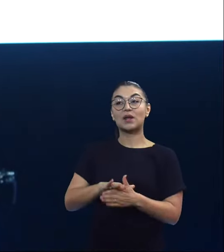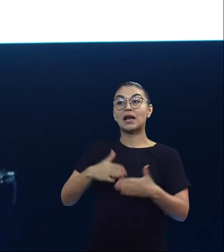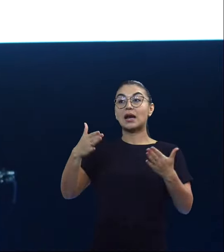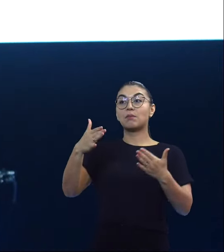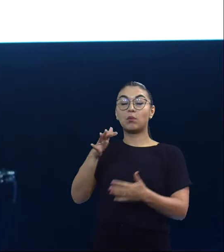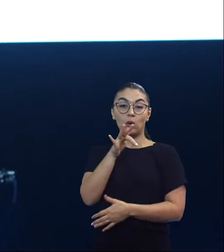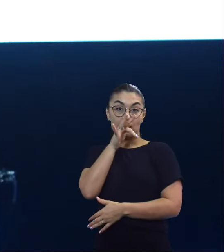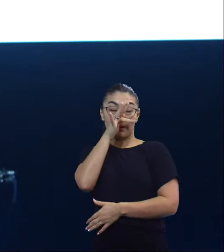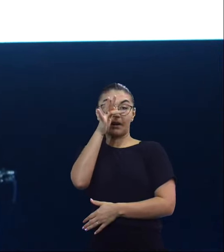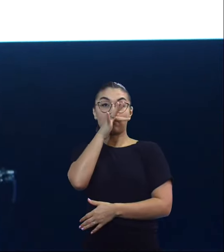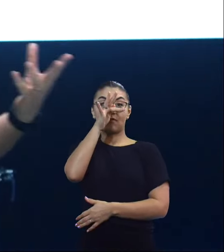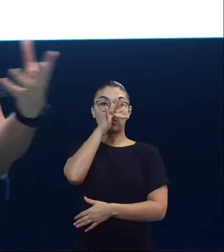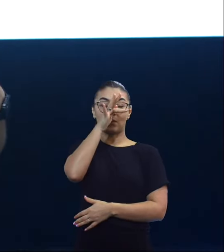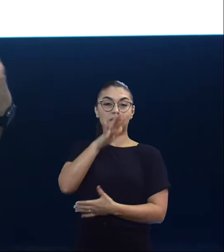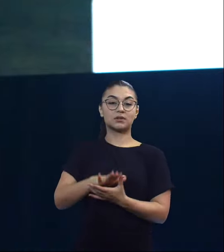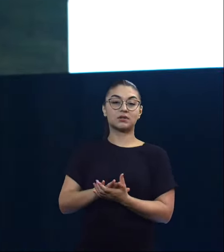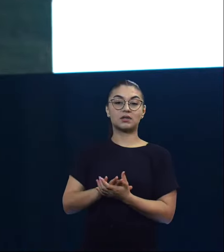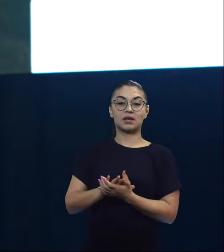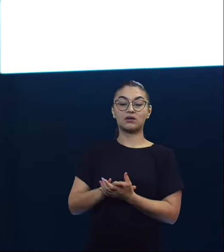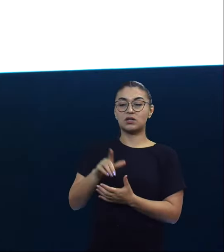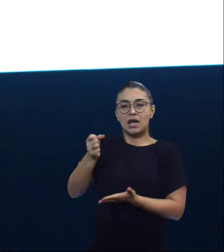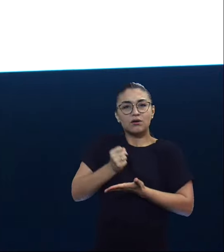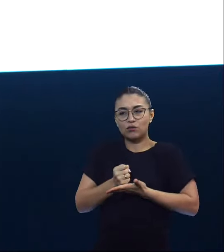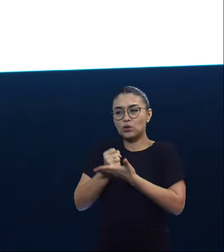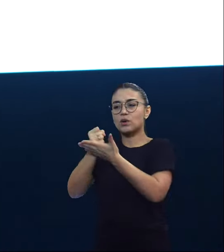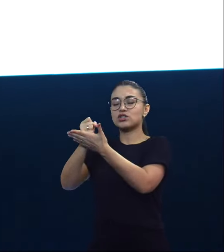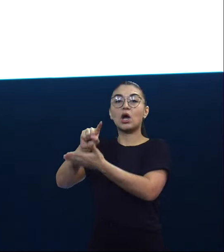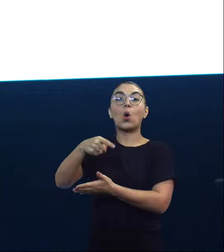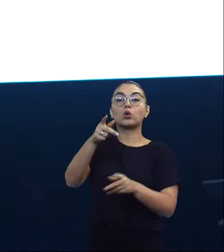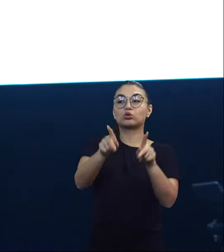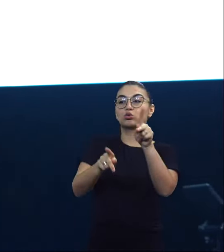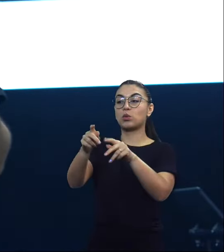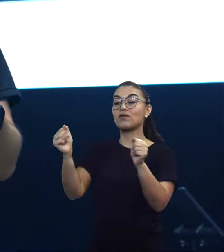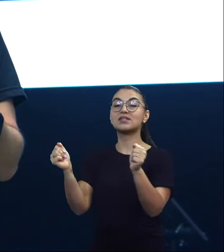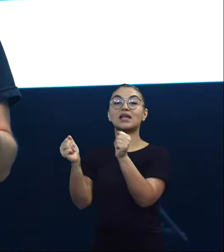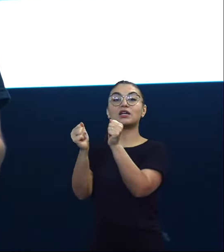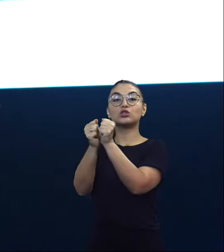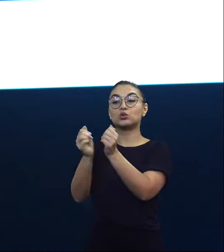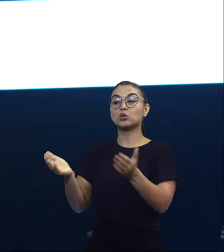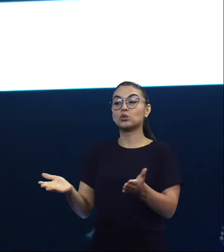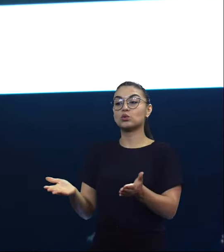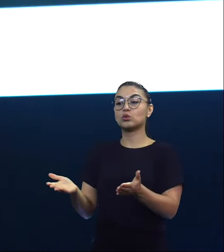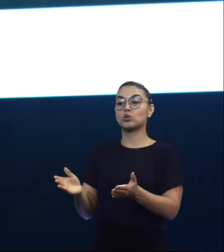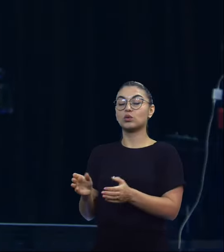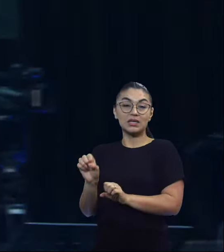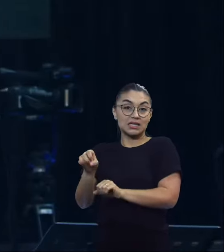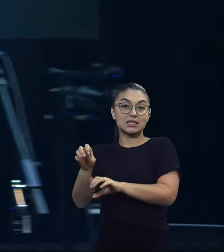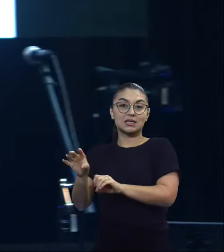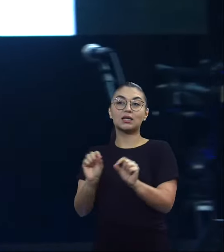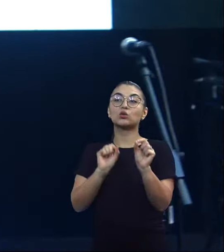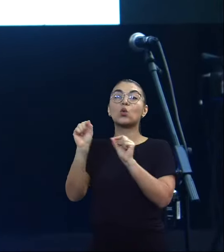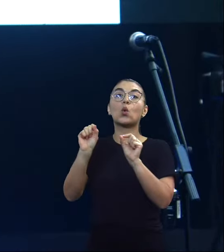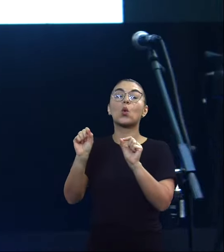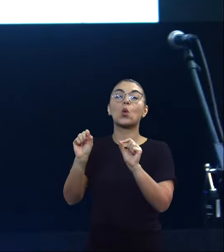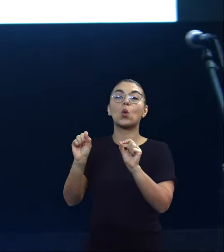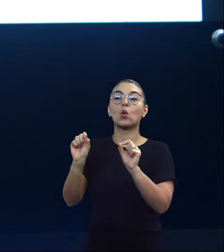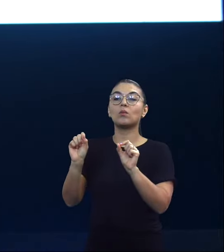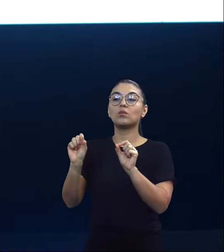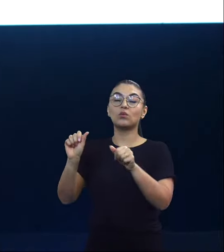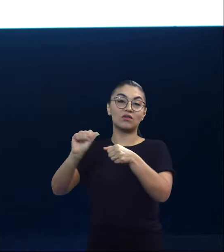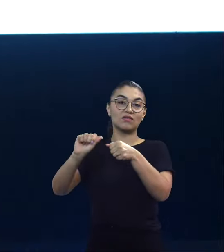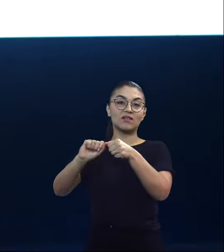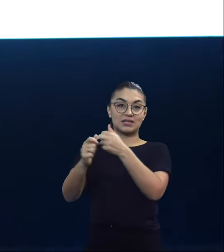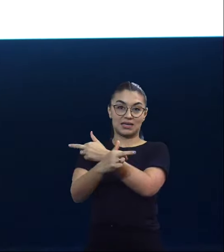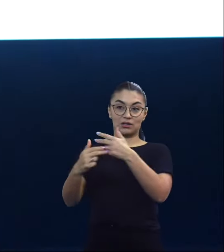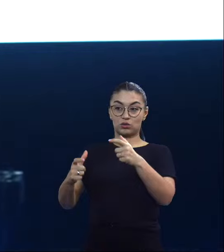os ajudaram, ensinaram naquela região como plantar, como caçar, como pescar, e aquilo fez com que eles pudessem prosperar e ter